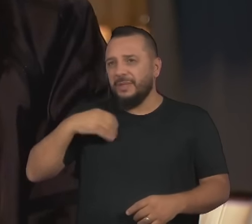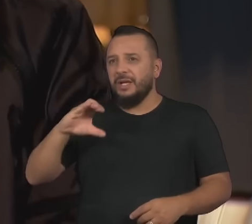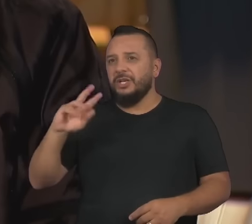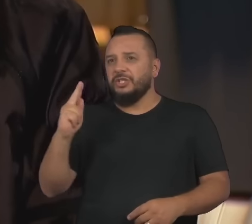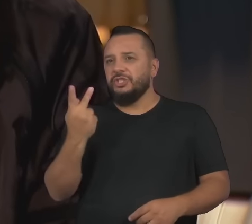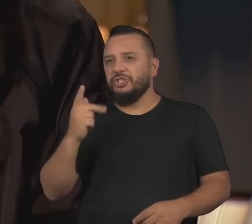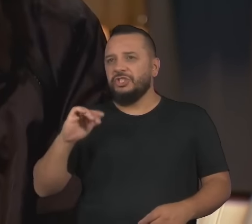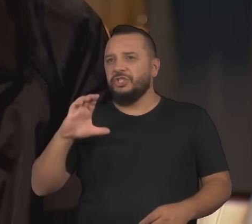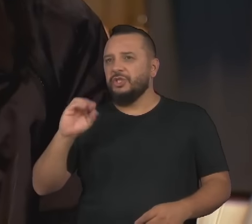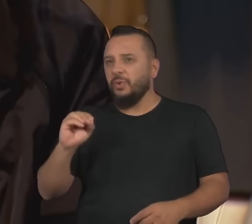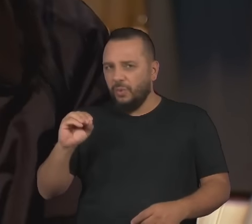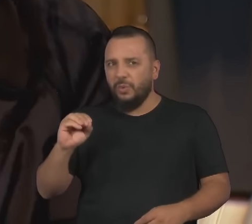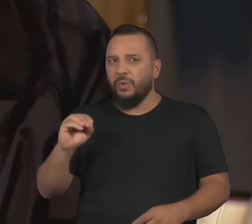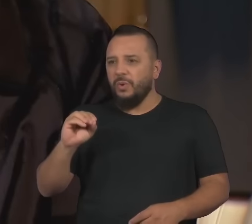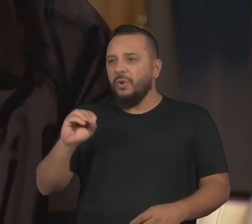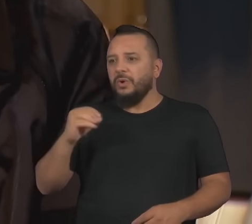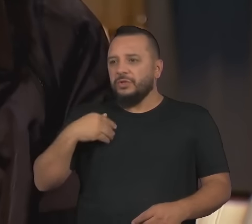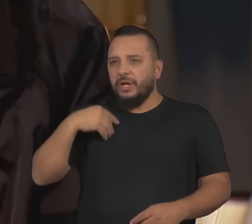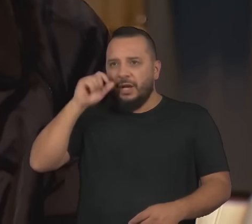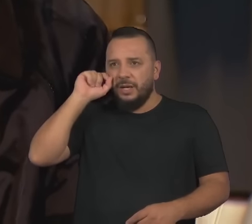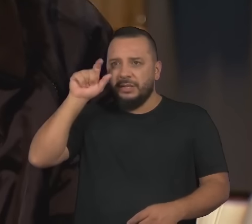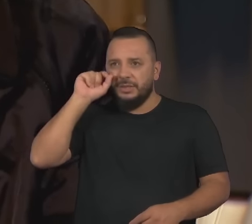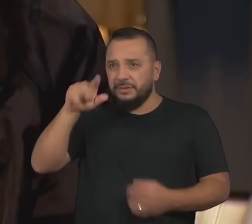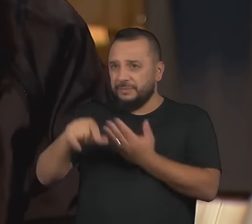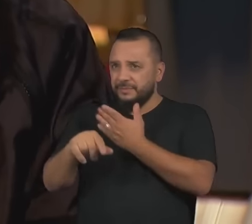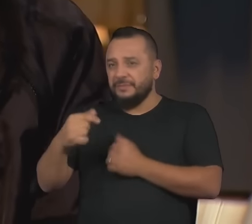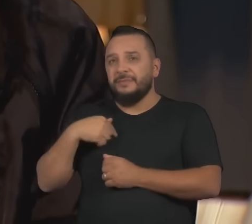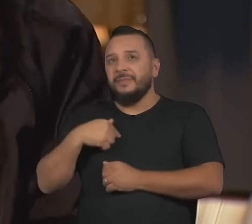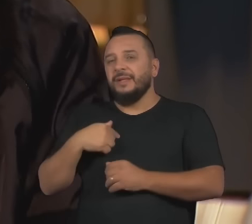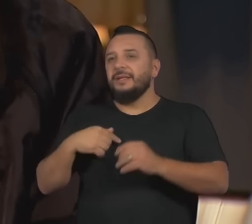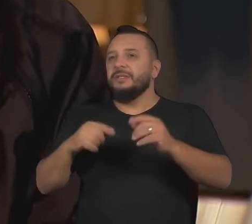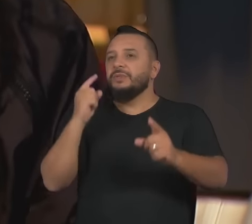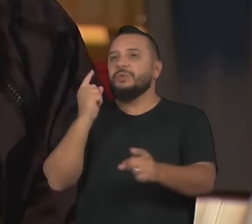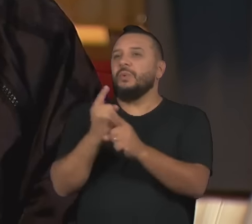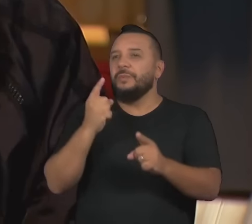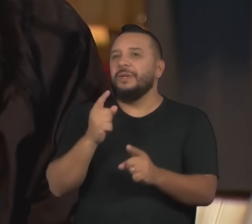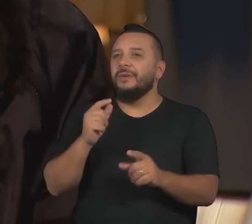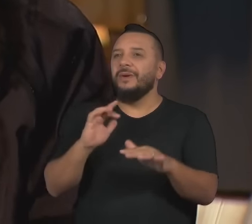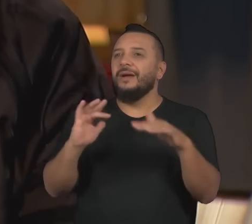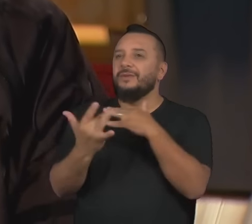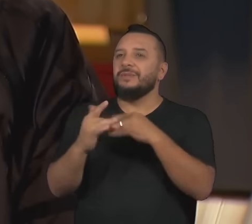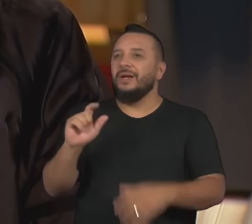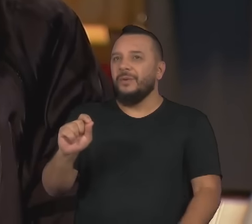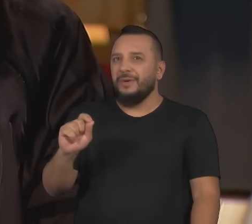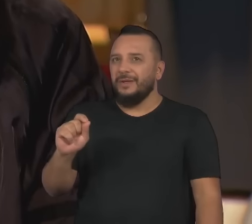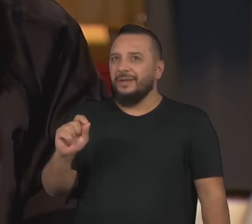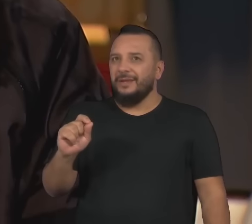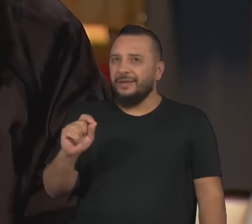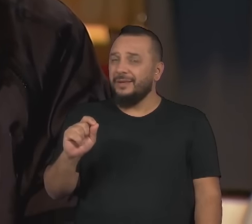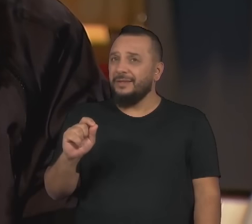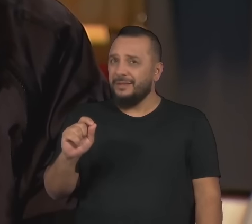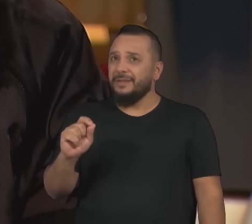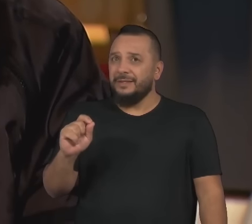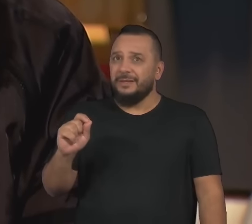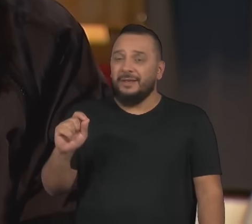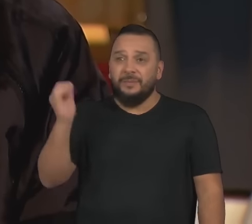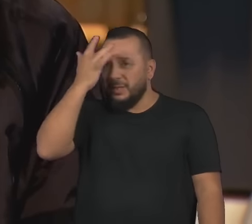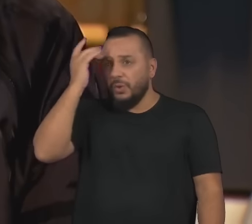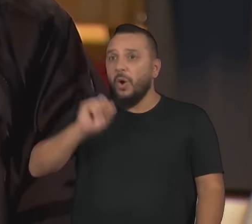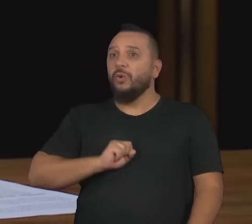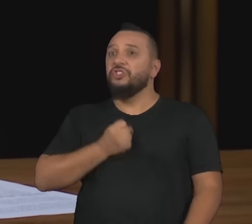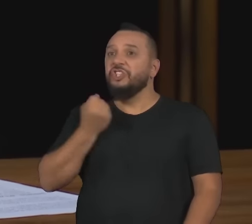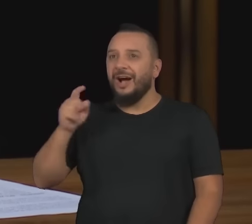quando ele veio a descobrir, através das redes sociais, pela primeira vez, que muita gente